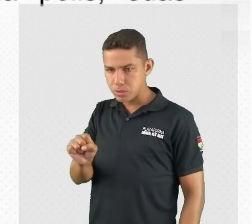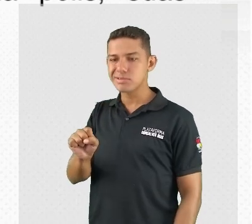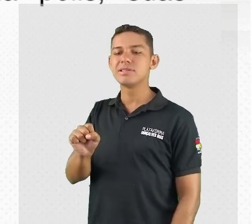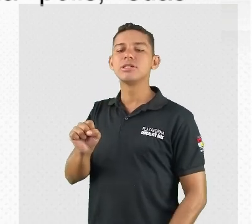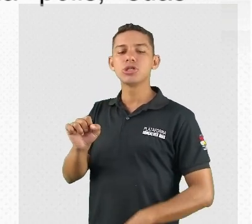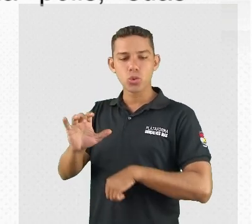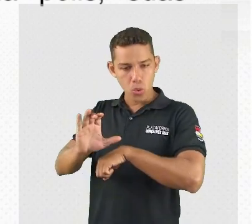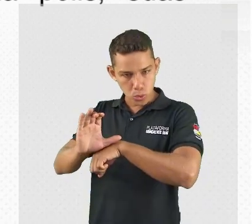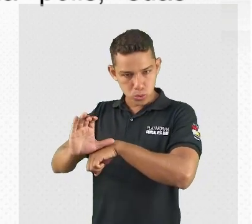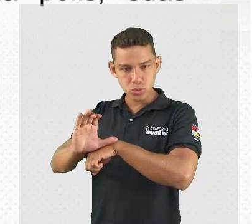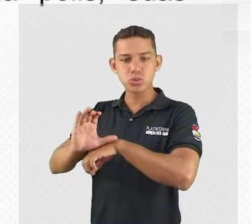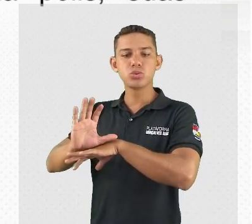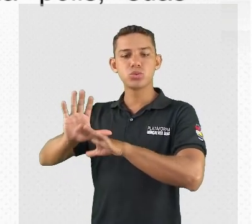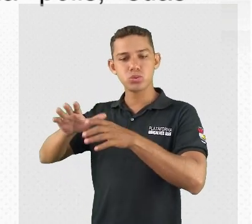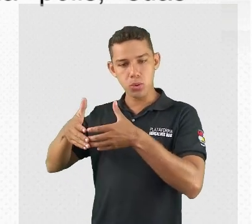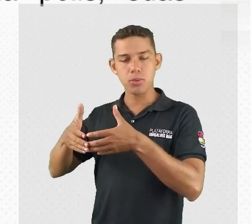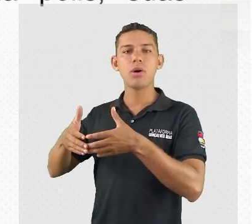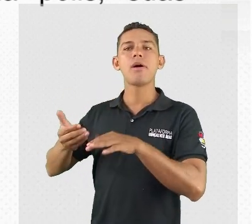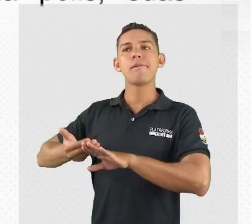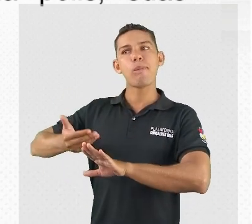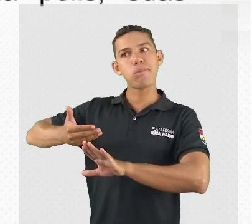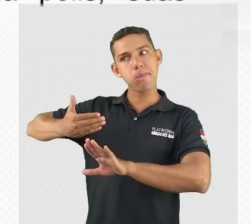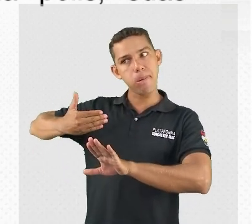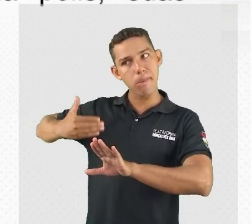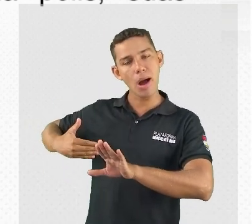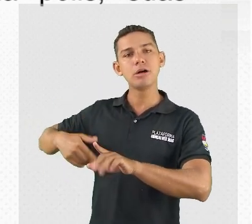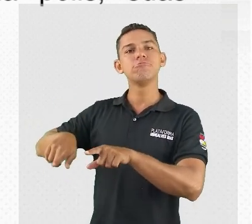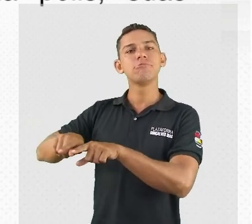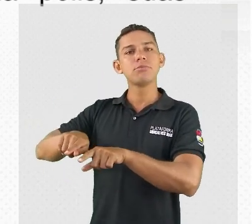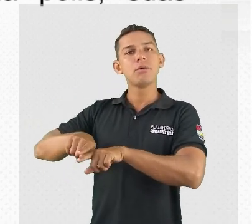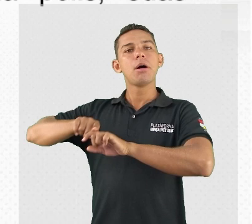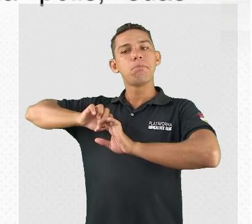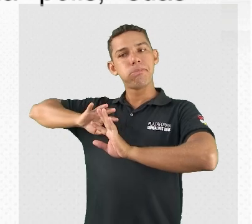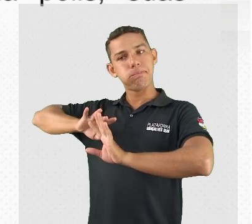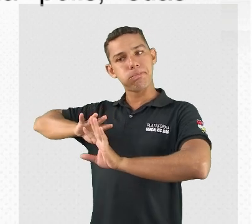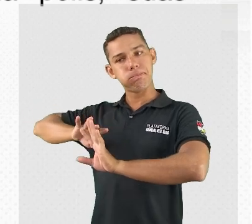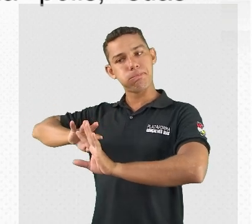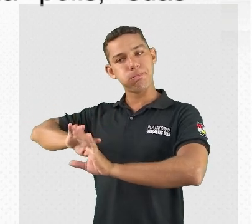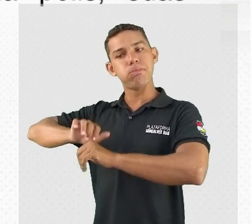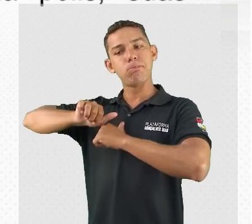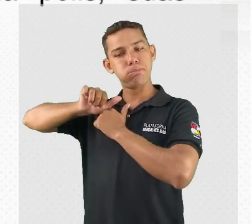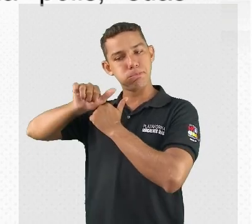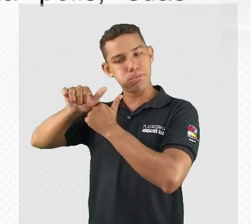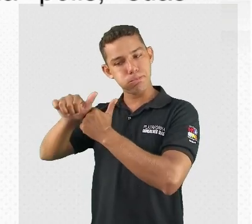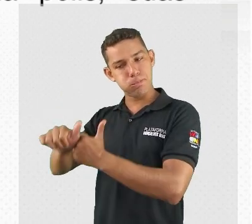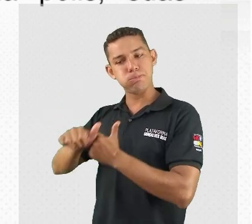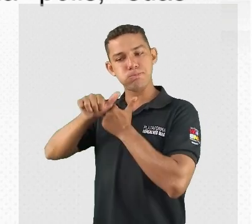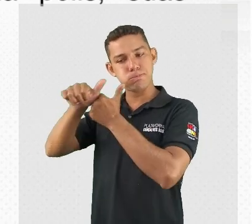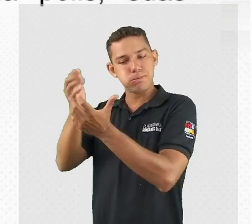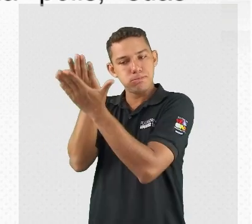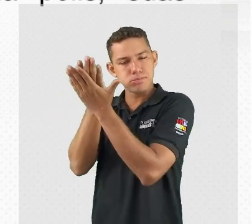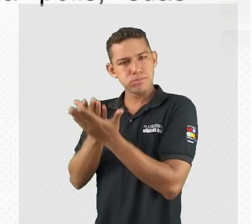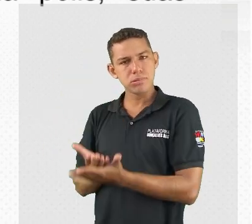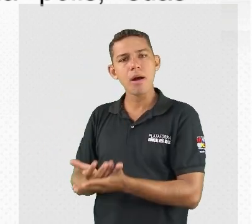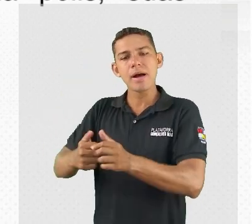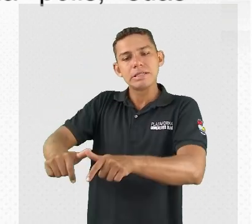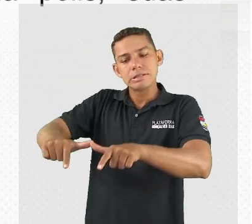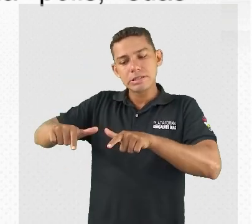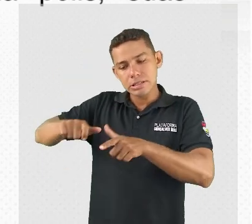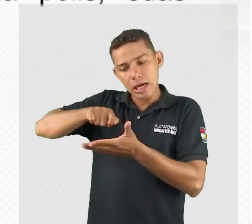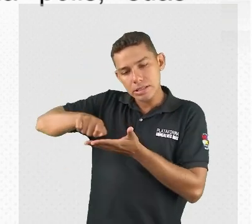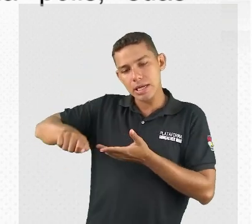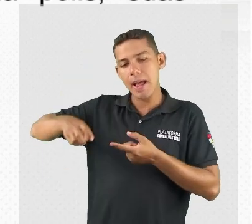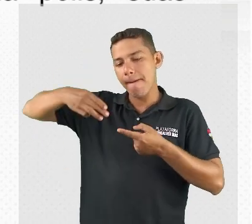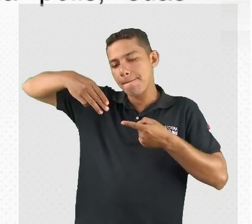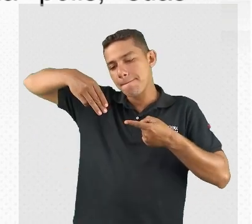Então os discípulos dele, se debruçaram por muito tempo a estudar, né, as cartas magnas,